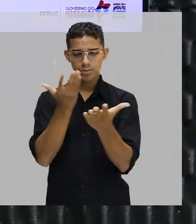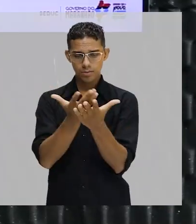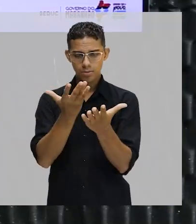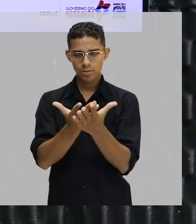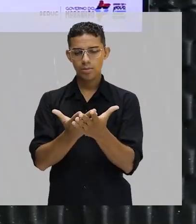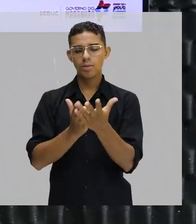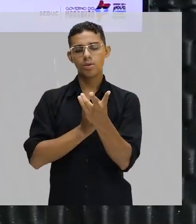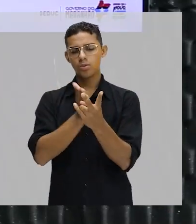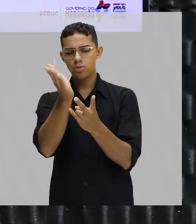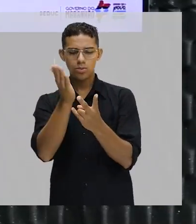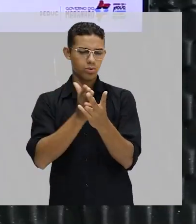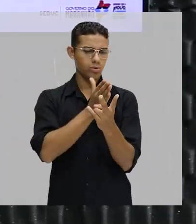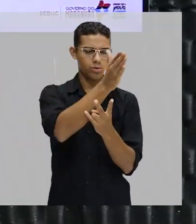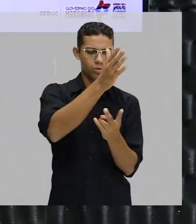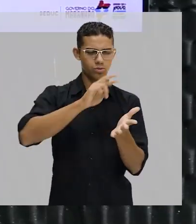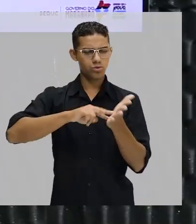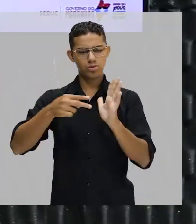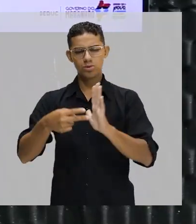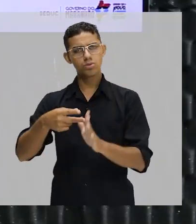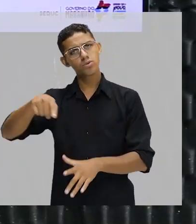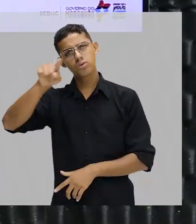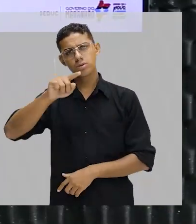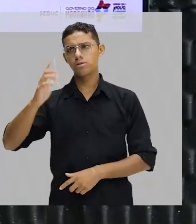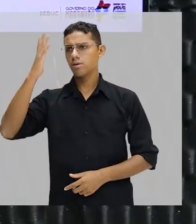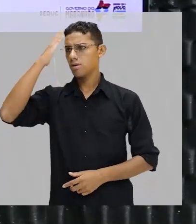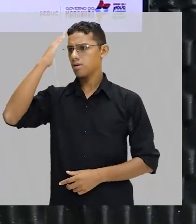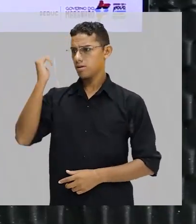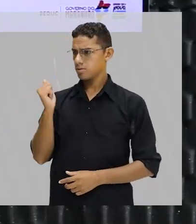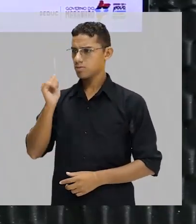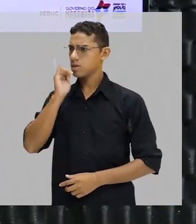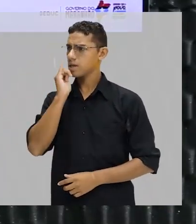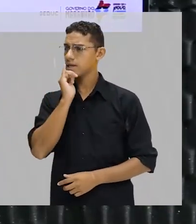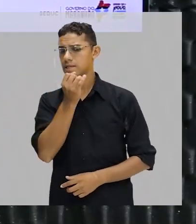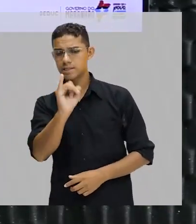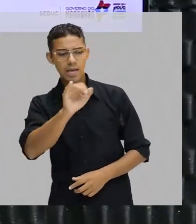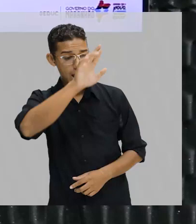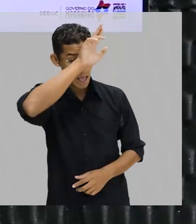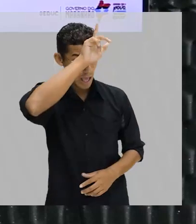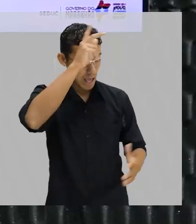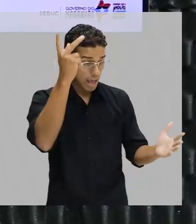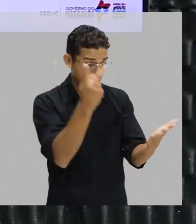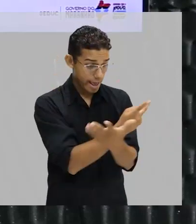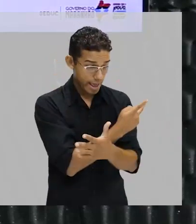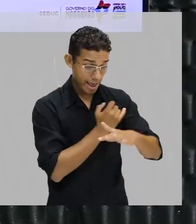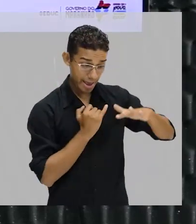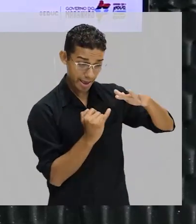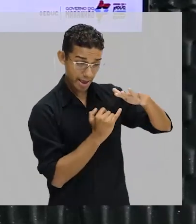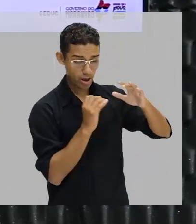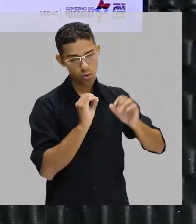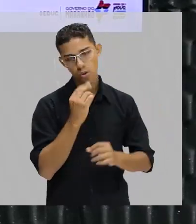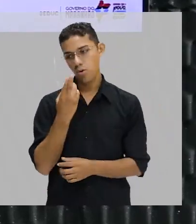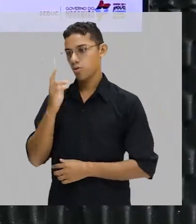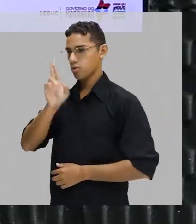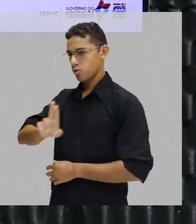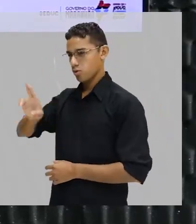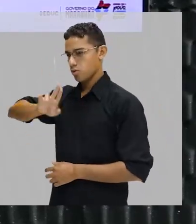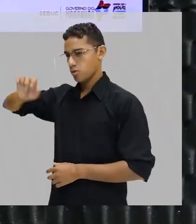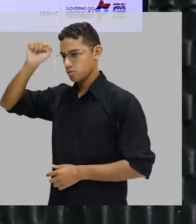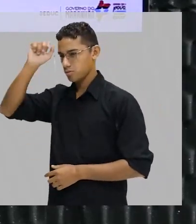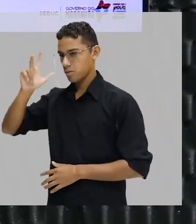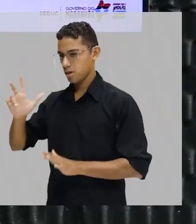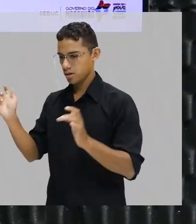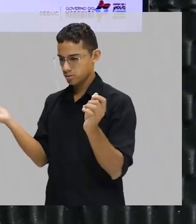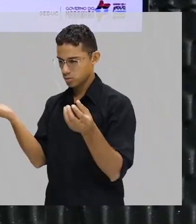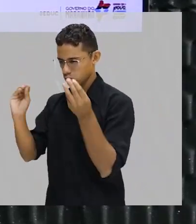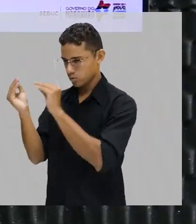sobre ambiguidade. Vocês só precisam diferenciar quando ela é um vício de linguagem E quando ela é um recurso estilístico? Quando ela for um